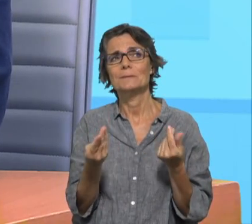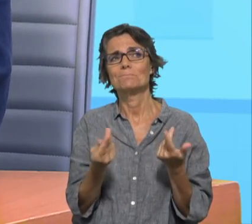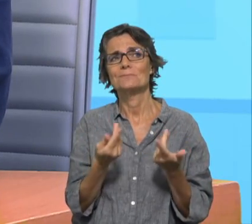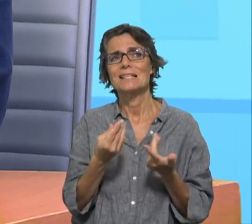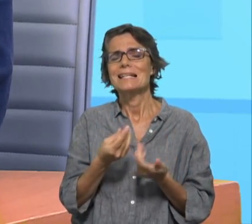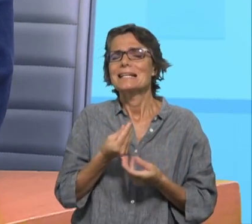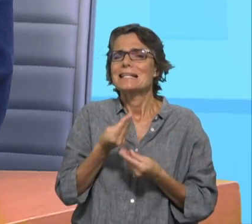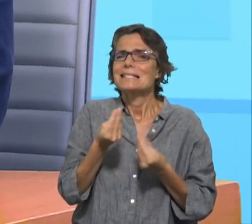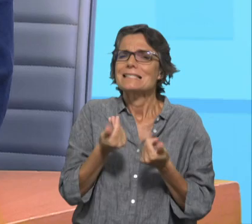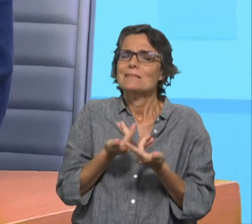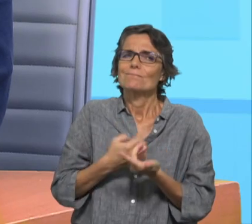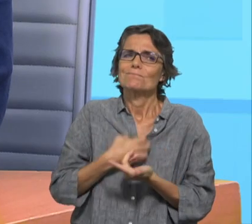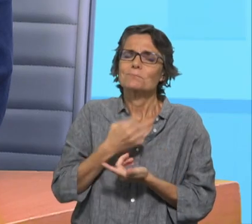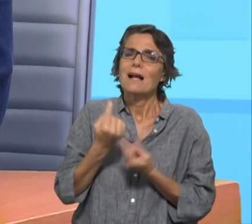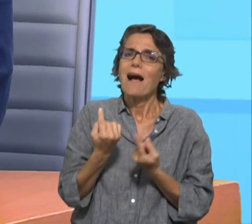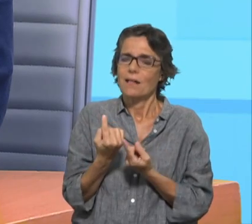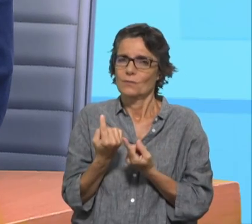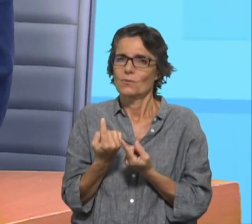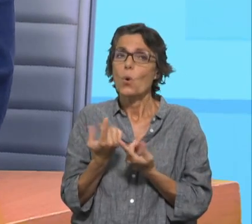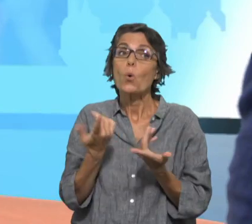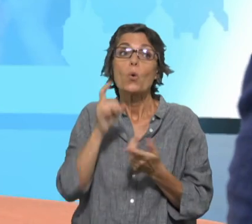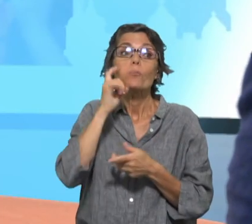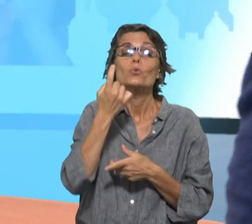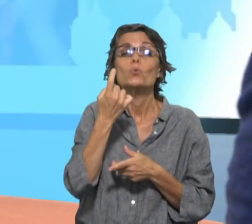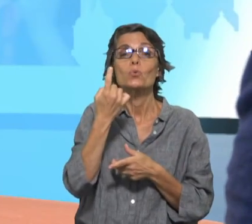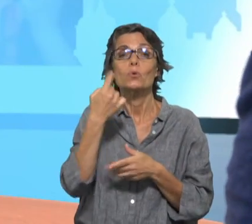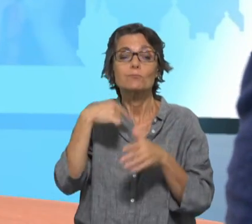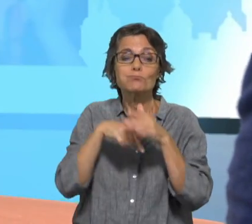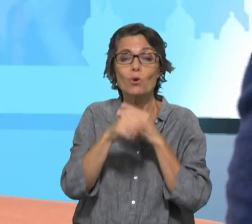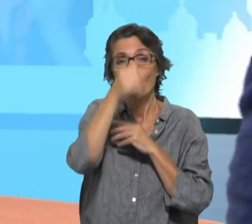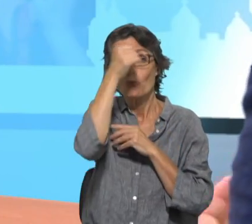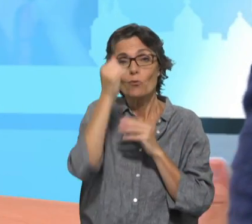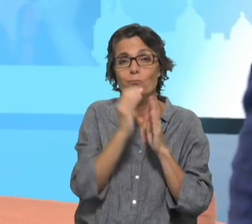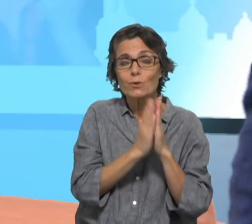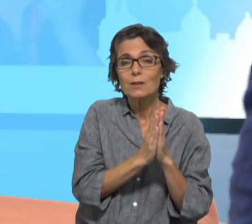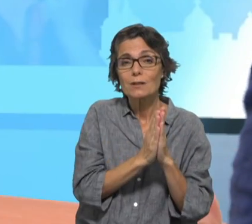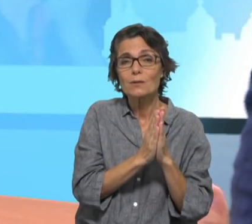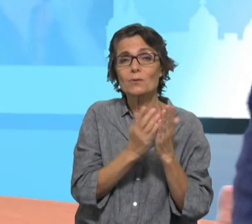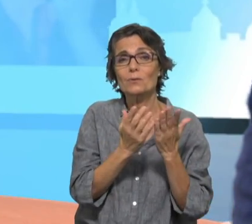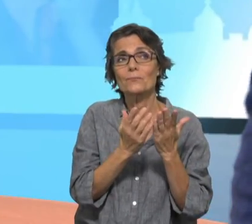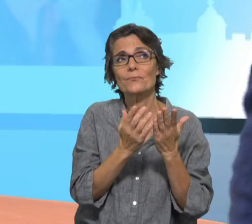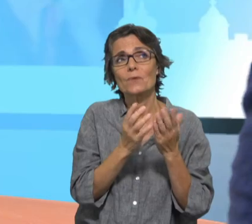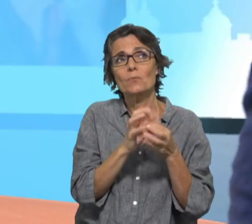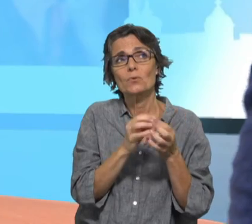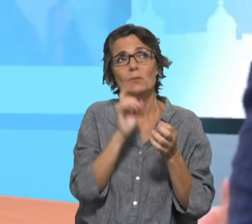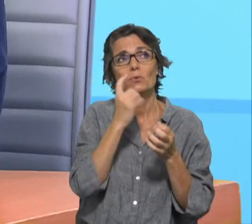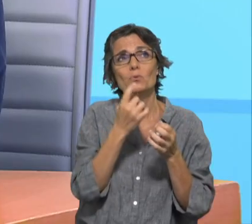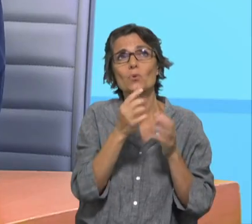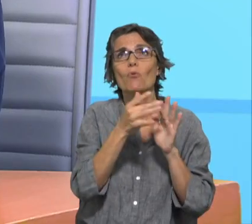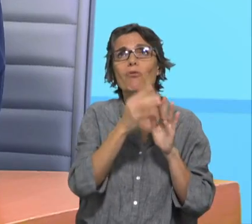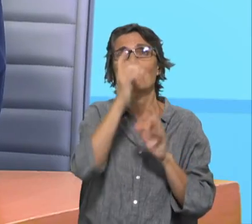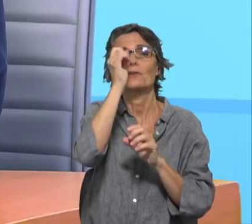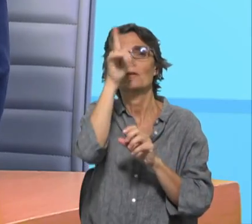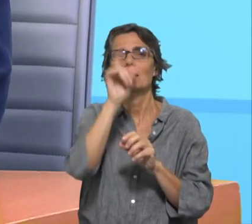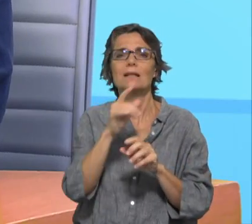mistério, mas muitas acorrem à Eucaristia unidas aos irmãos que já partiram. E, portanto, pelas intenções